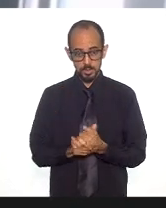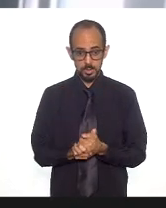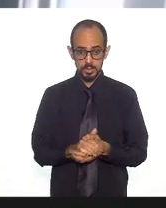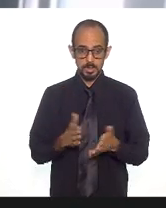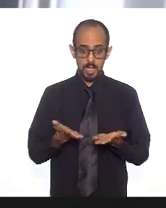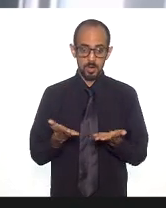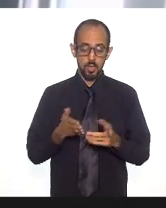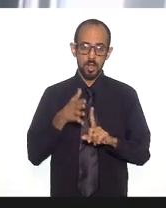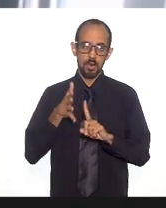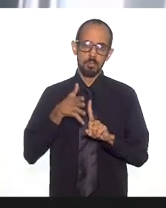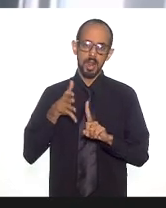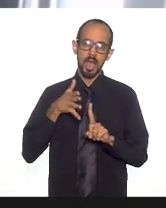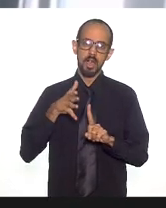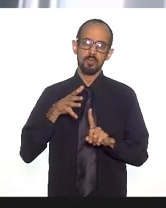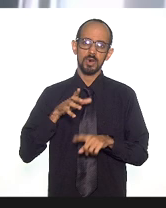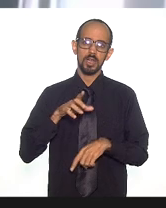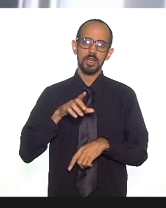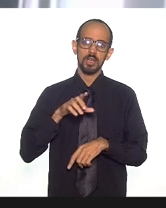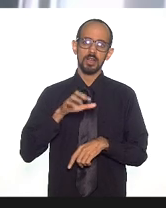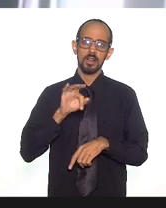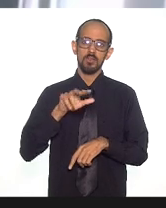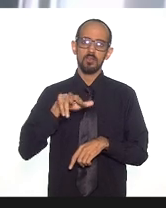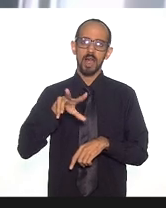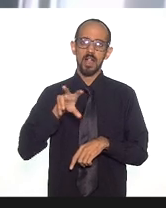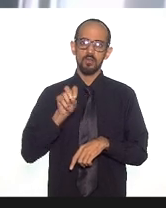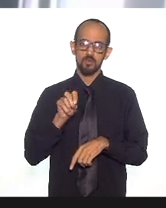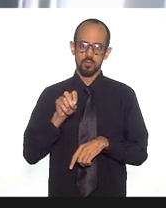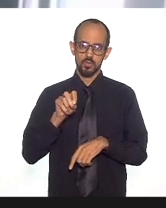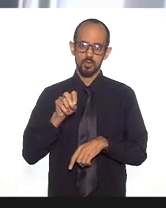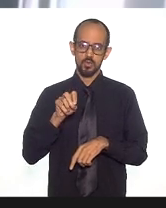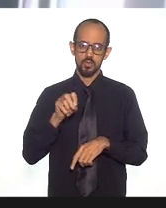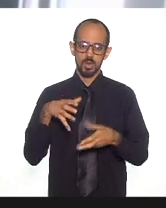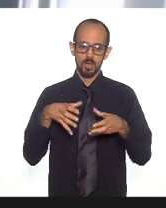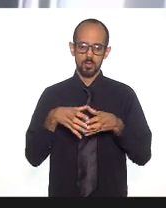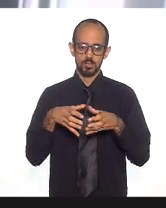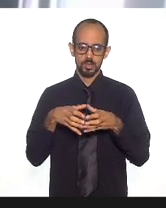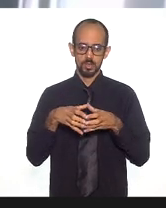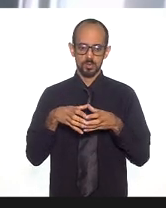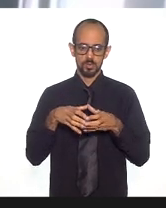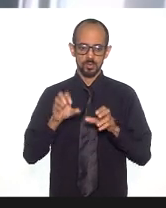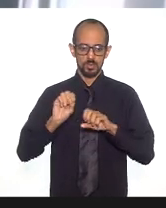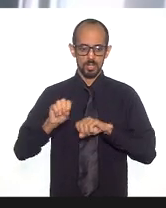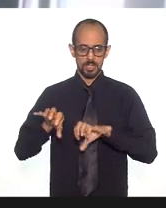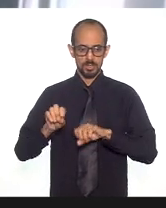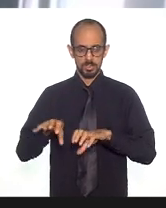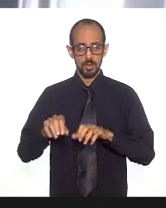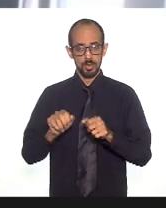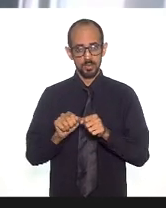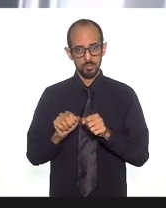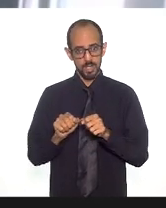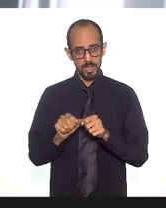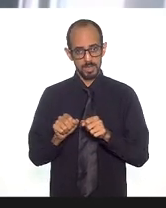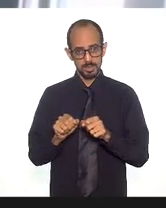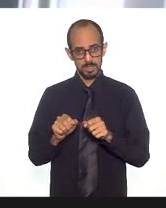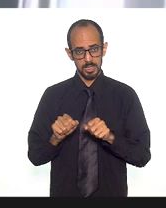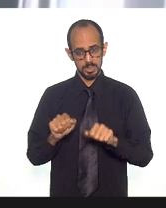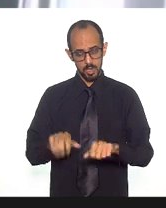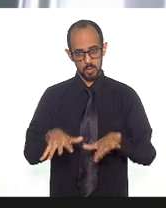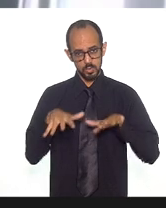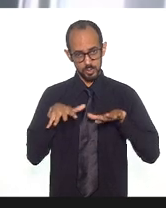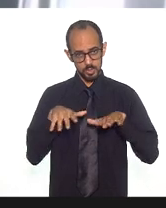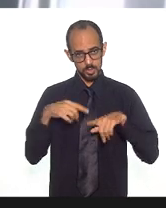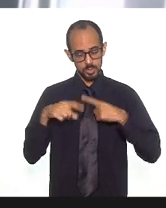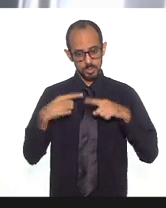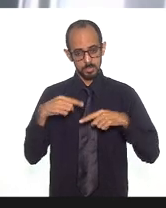ao deputado Flávio Serafini, cuja Comissão de Educação, da qual ele é presidente, também promove essa audiência, e, em seguida, ao deputado